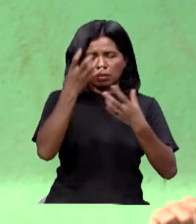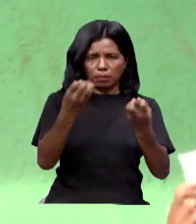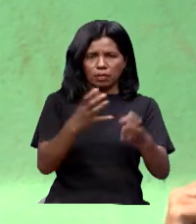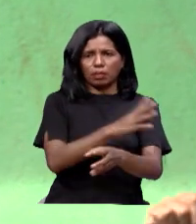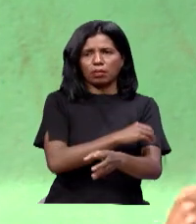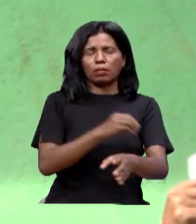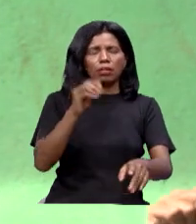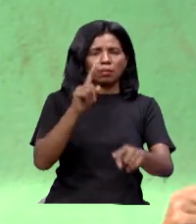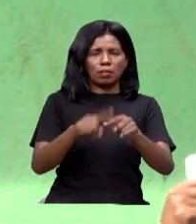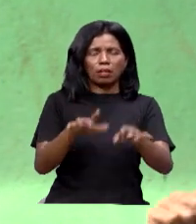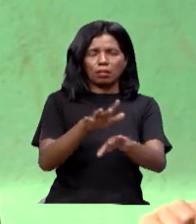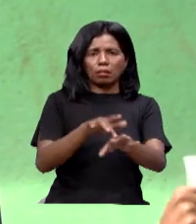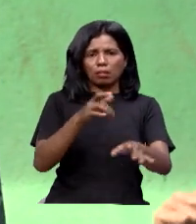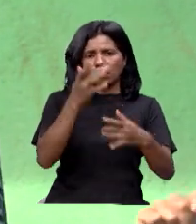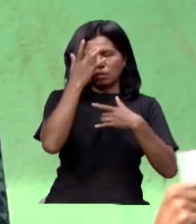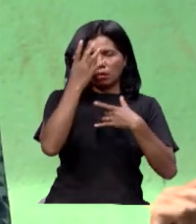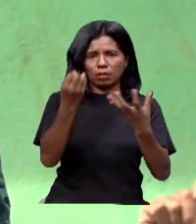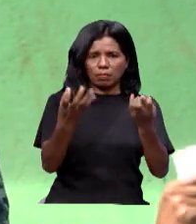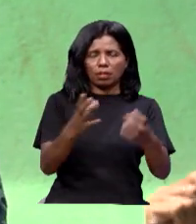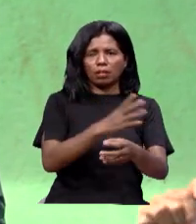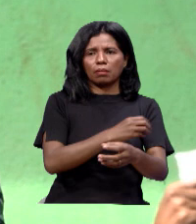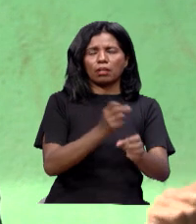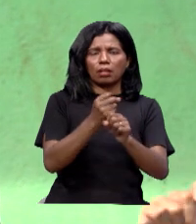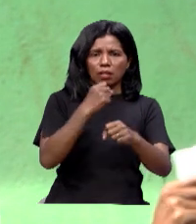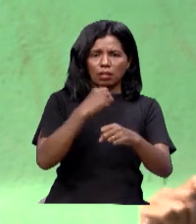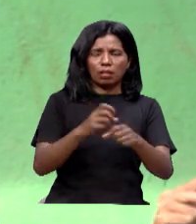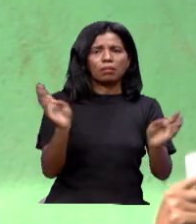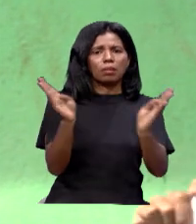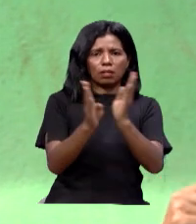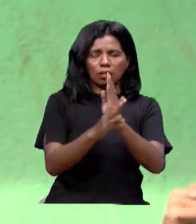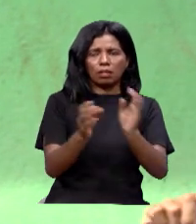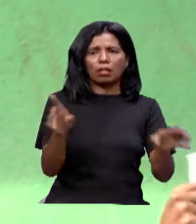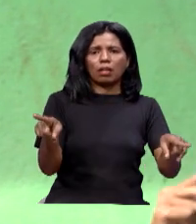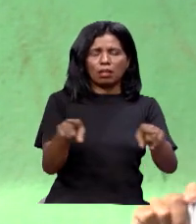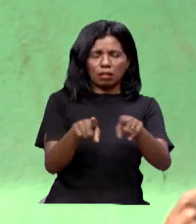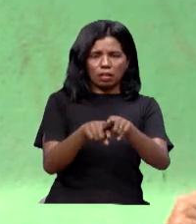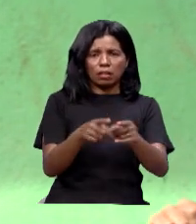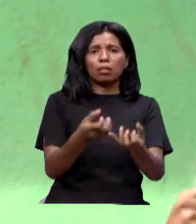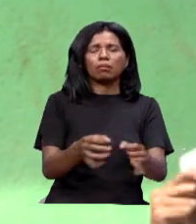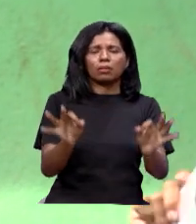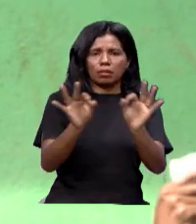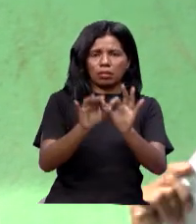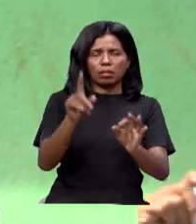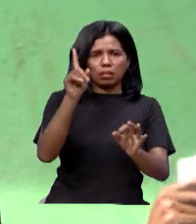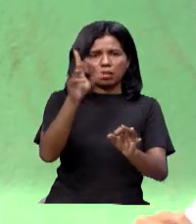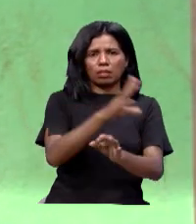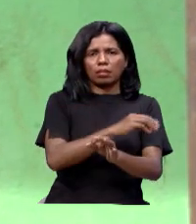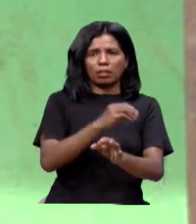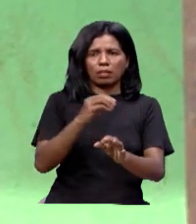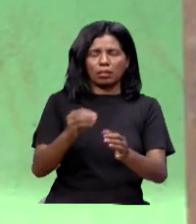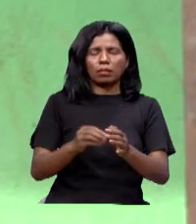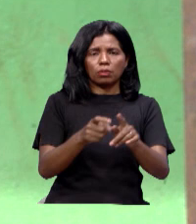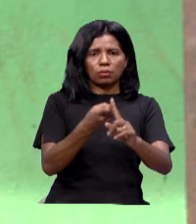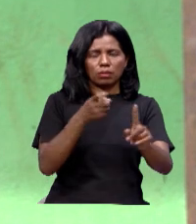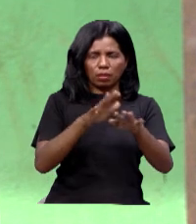Infecção, trato respiratório inferior, neve max sai janesan, razão principal ida, ba mortalidade russi